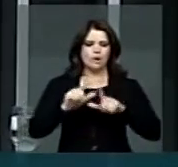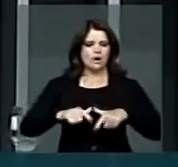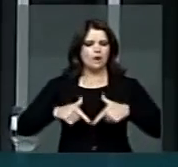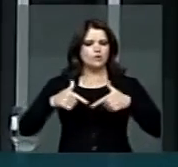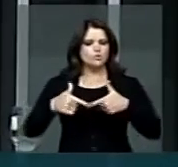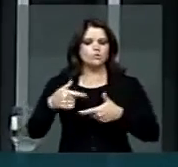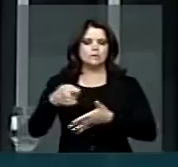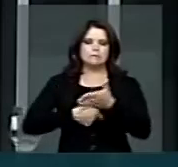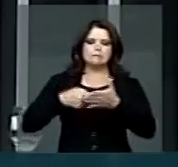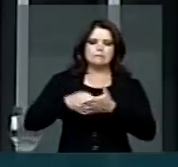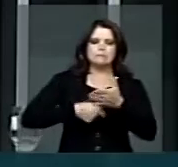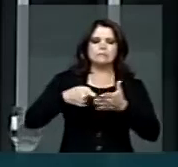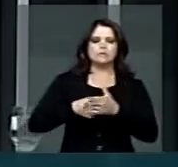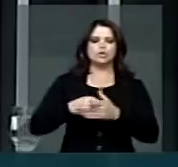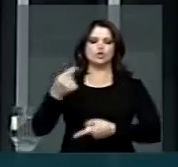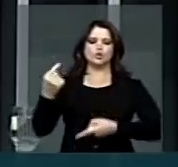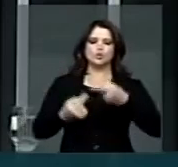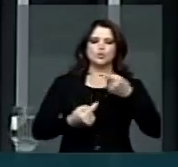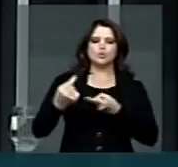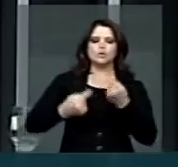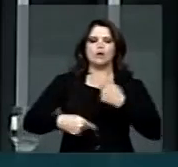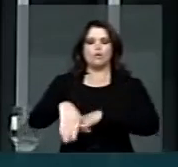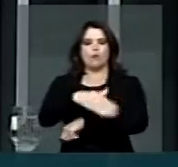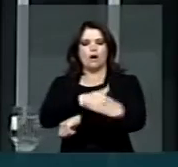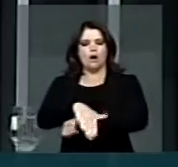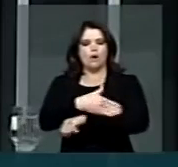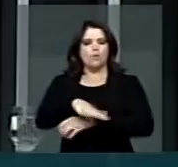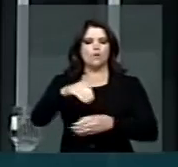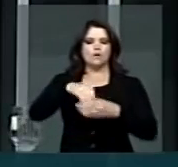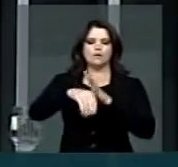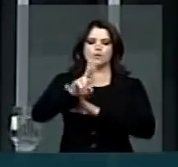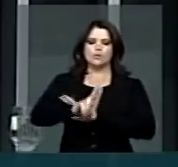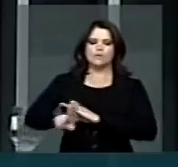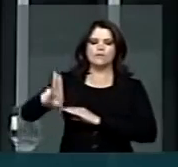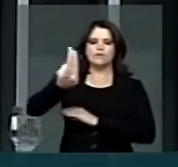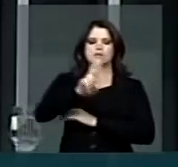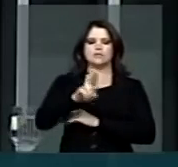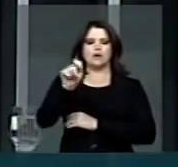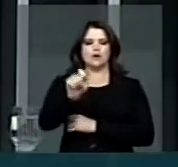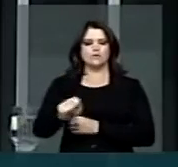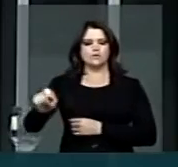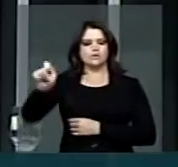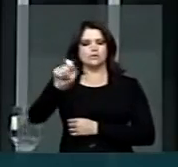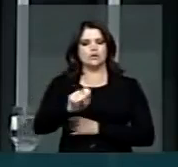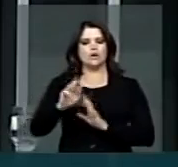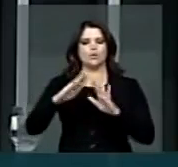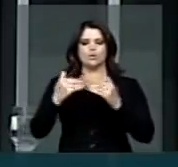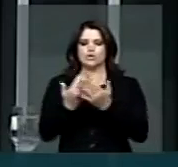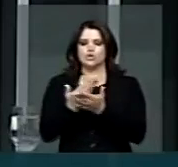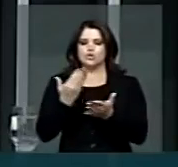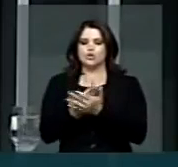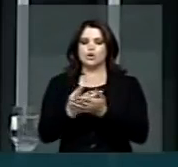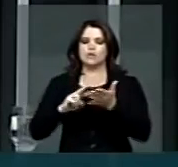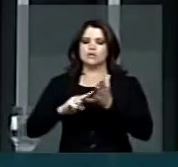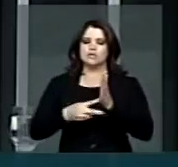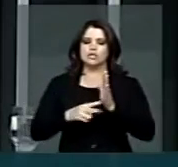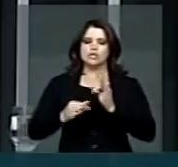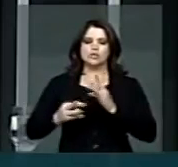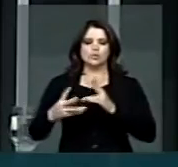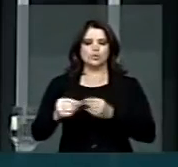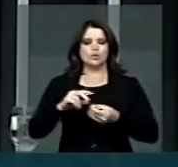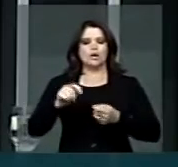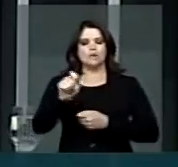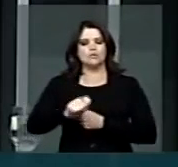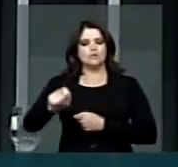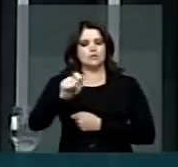às discussões travadas nas ruas, nas universidades, nas associações, nas escolas, nos sindicatos, associações